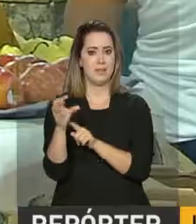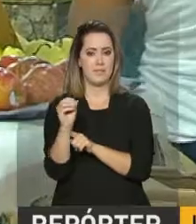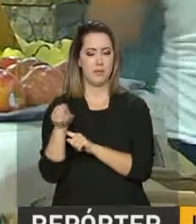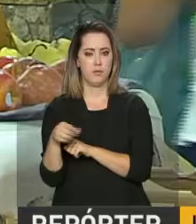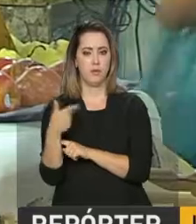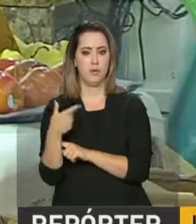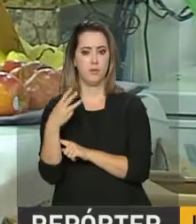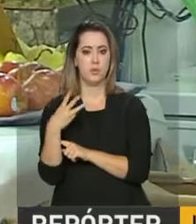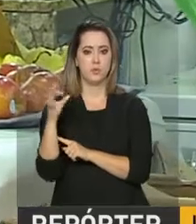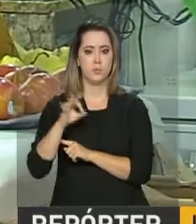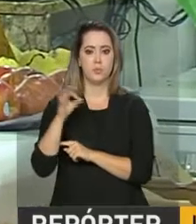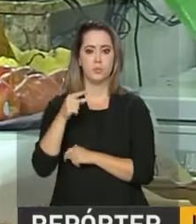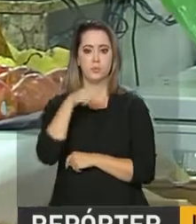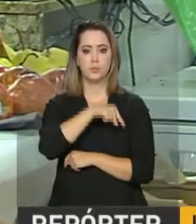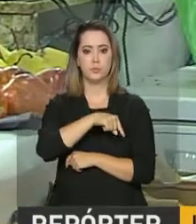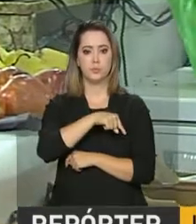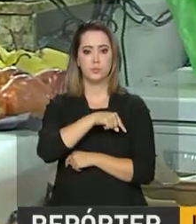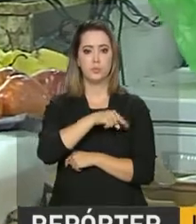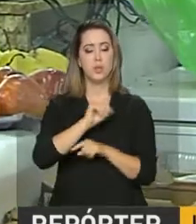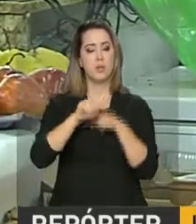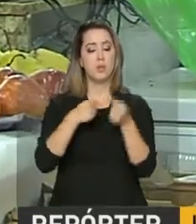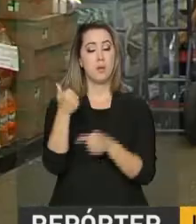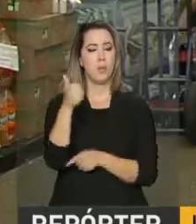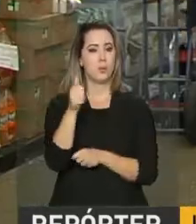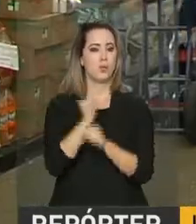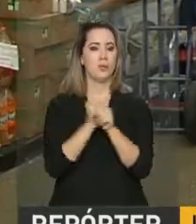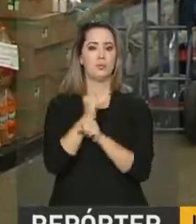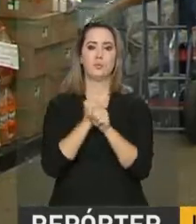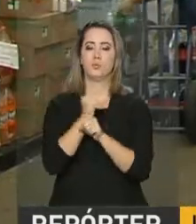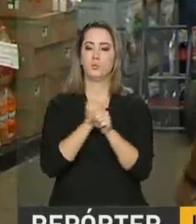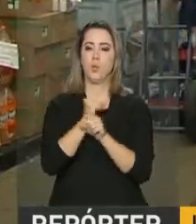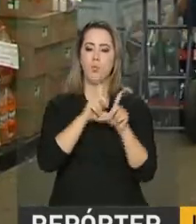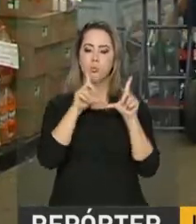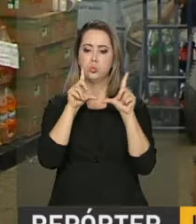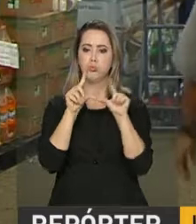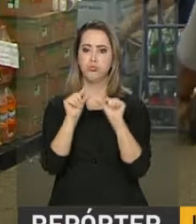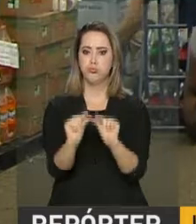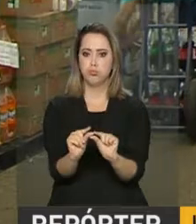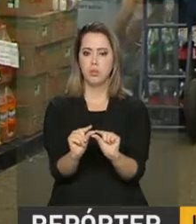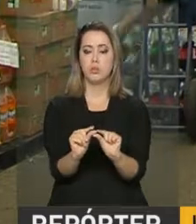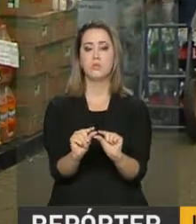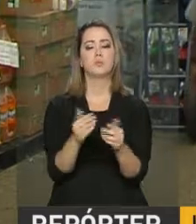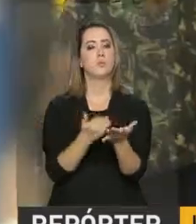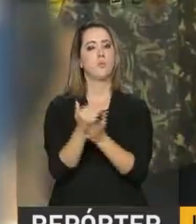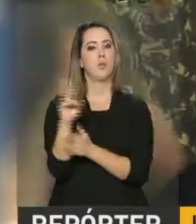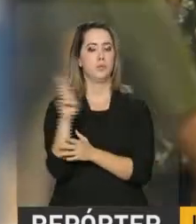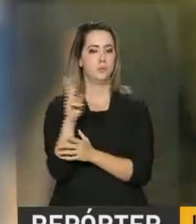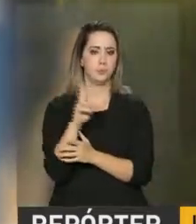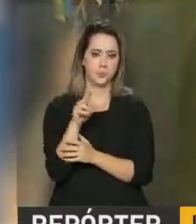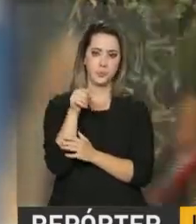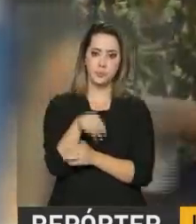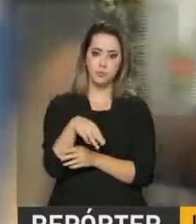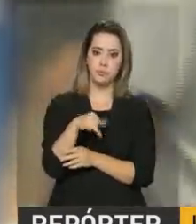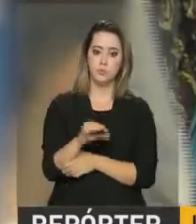0,23%. O primeiro resultado negativo depois de 11 anos e o mais baixo para o mês desde o início do Plano Real. Em